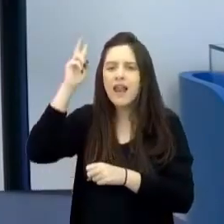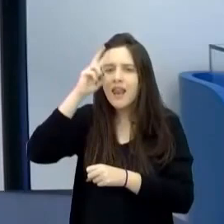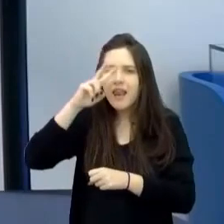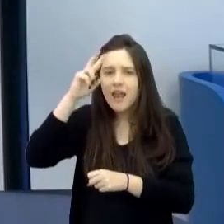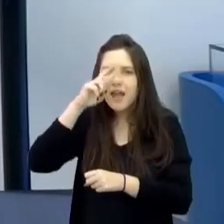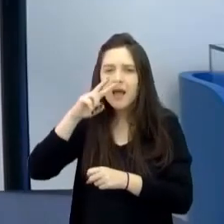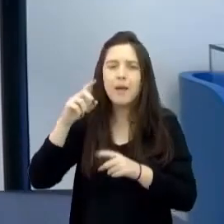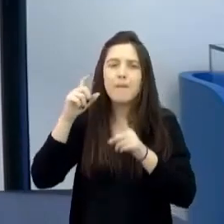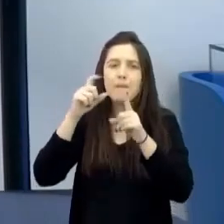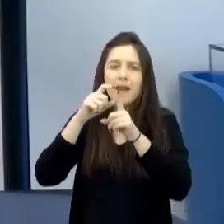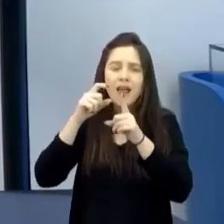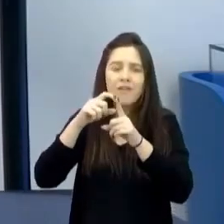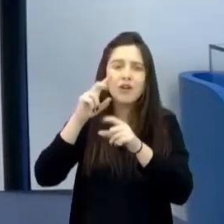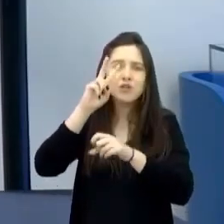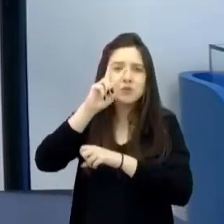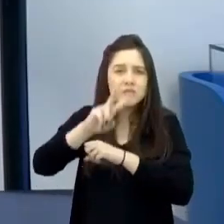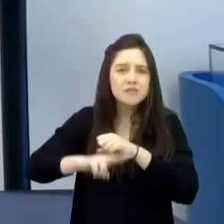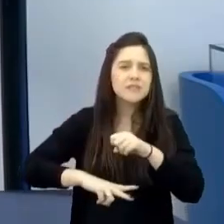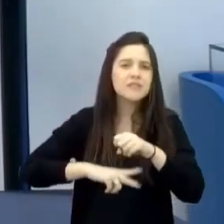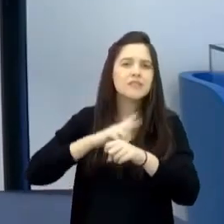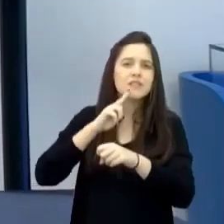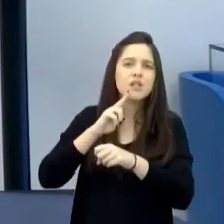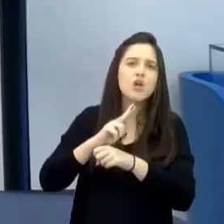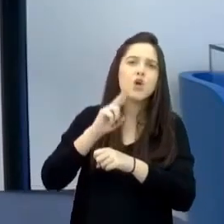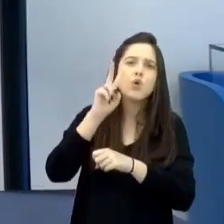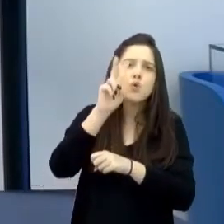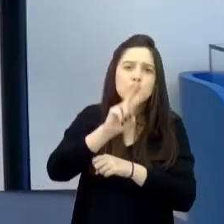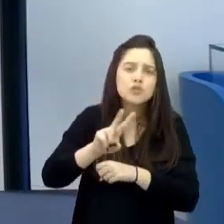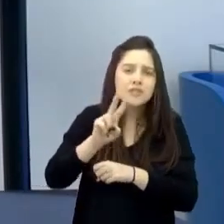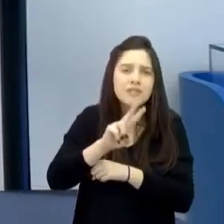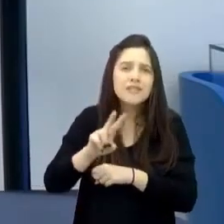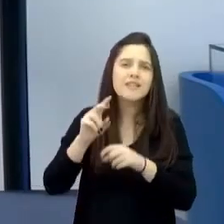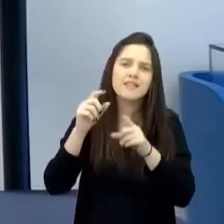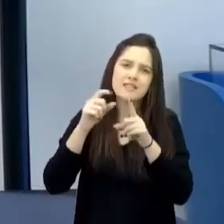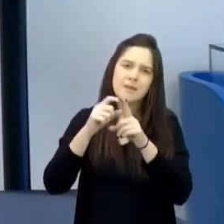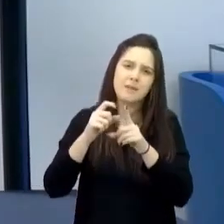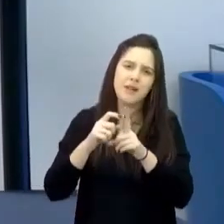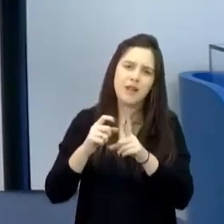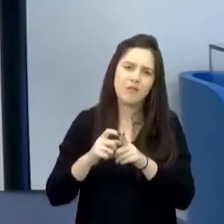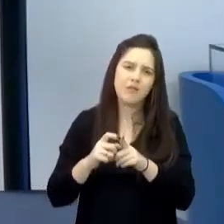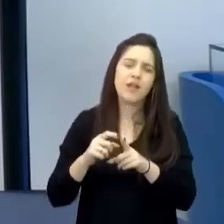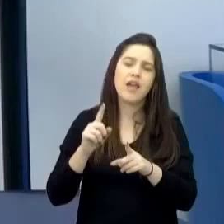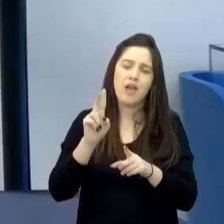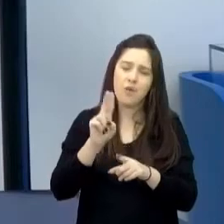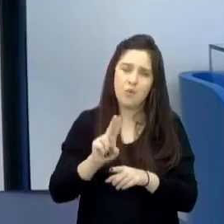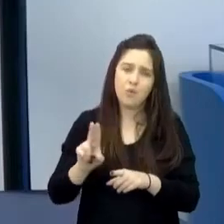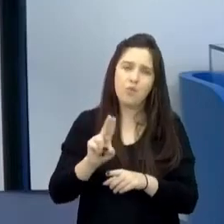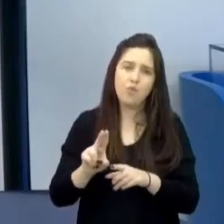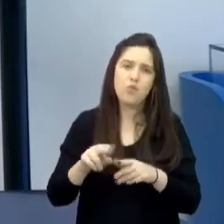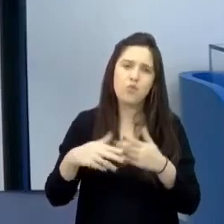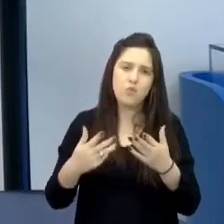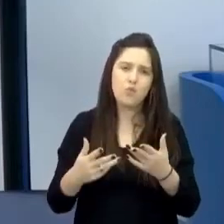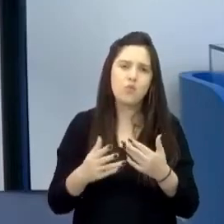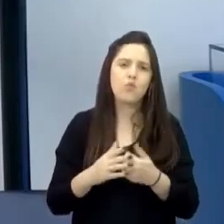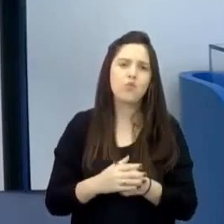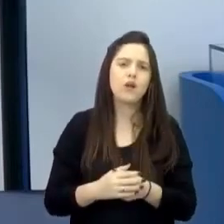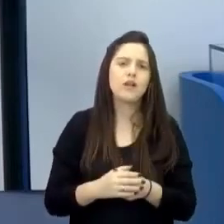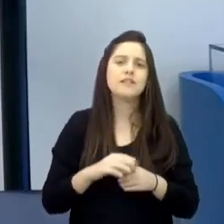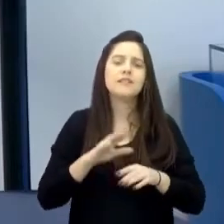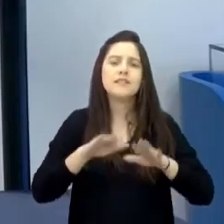palavra sustentabilidade. Eu utilizo esse bem, eu utilizo esse recurso, certo? Porém eu levo